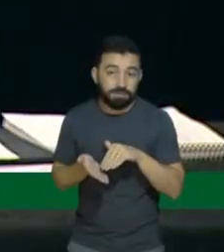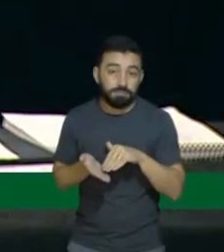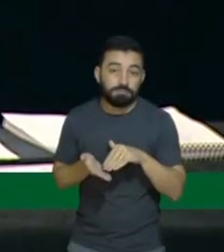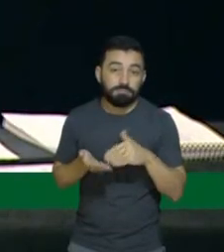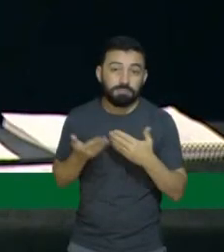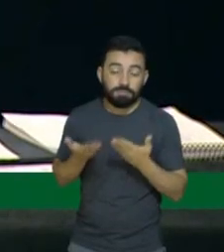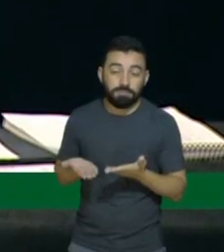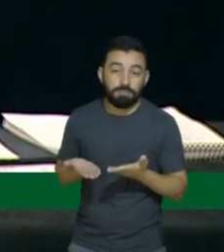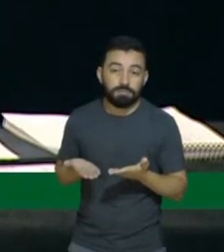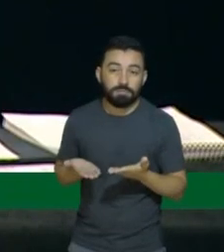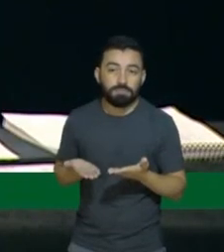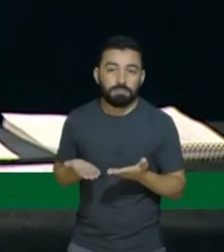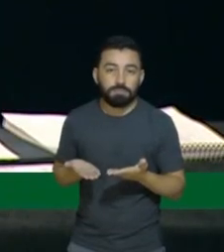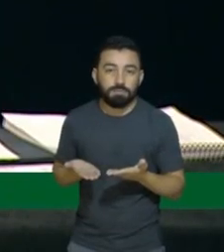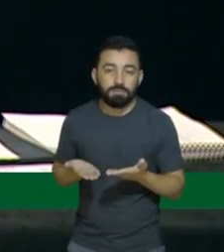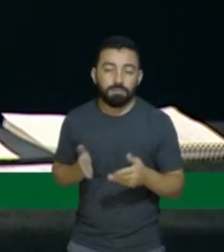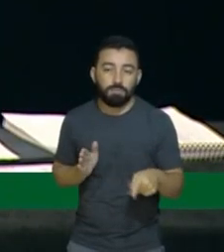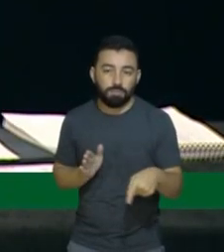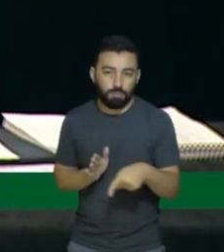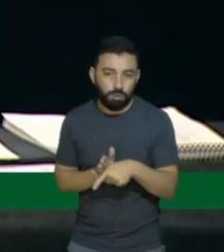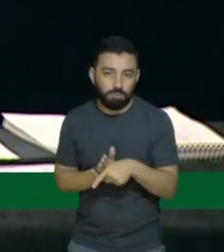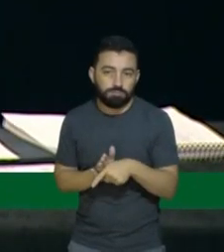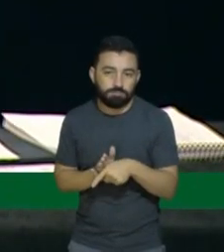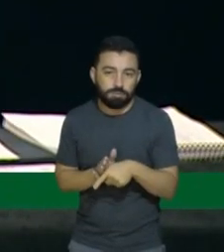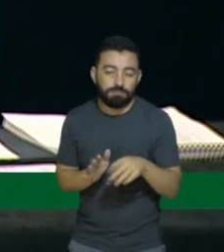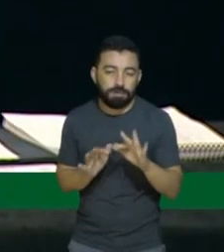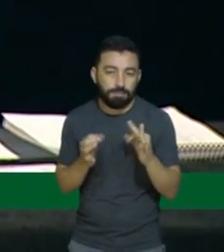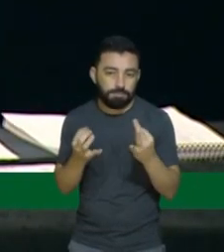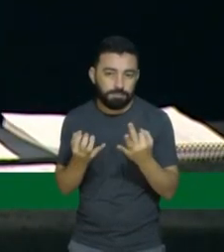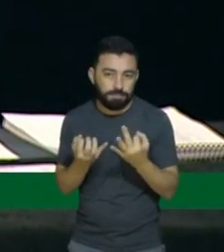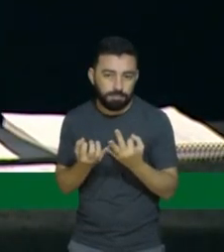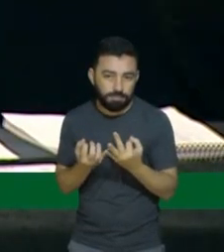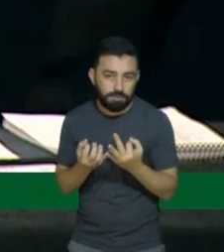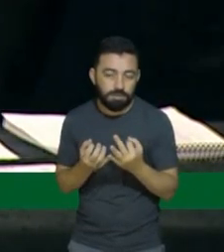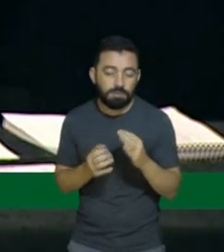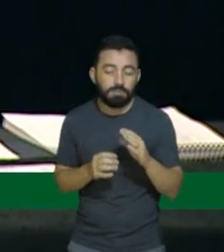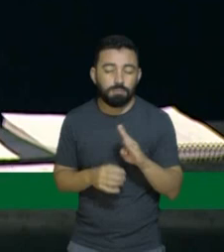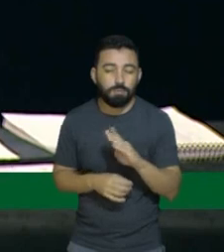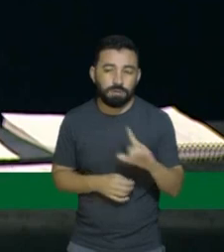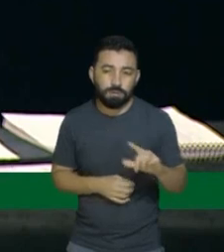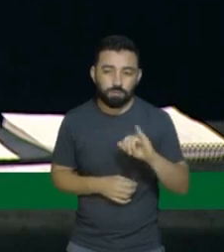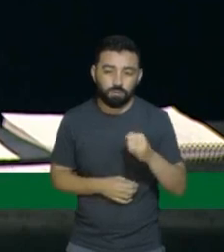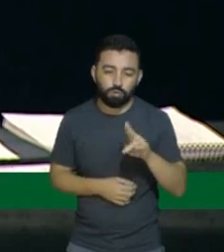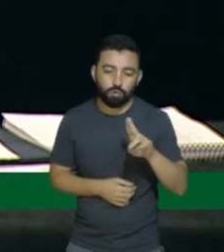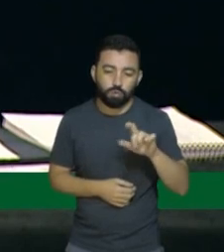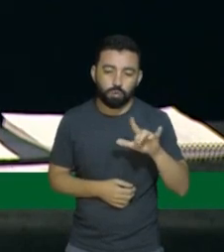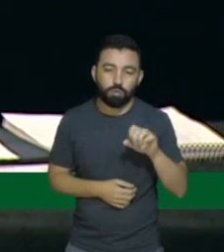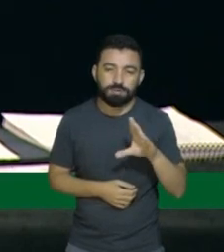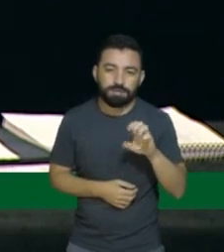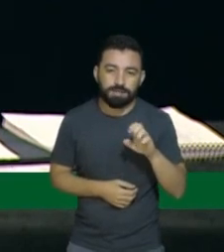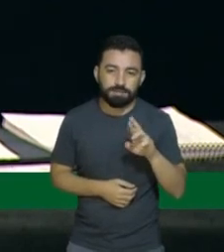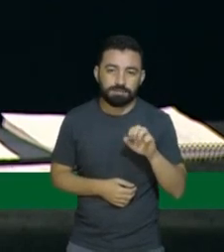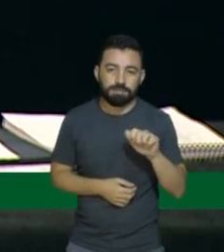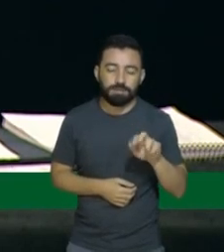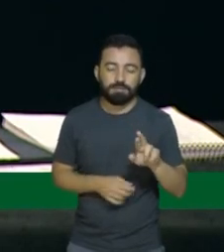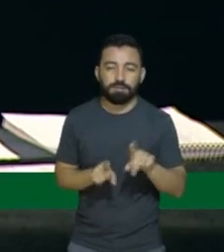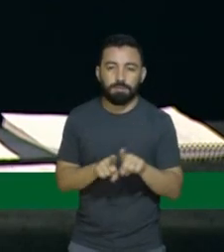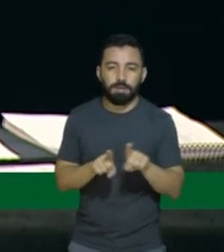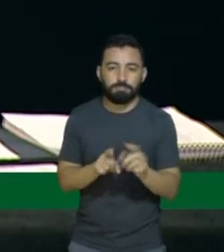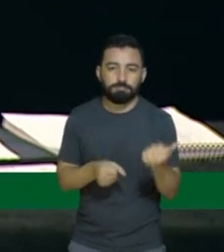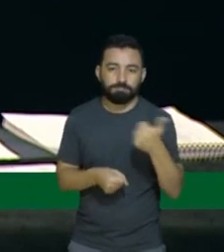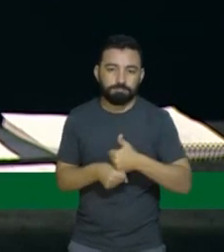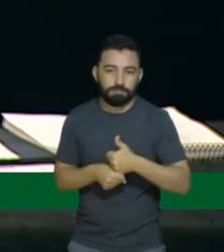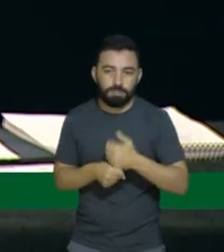da secretário da secretaria da família do município de Blumenau Júlio César Pereira suplente de deputado